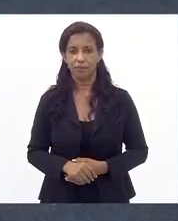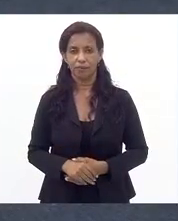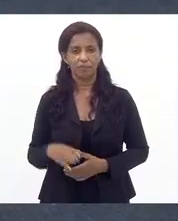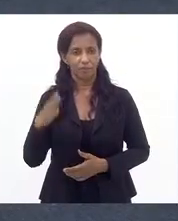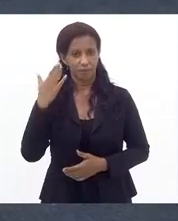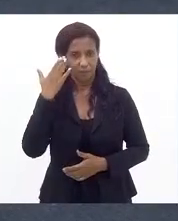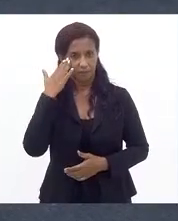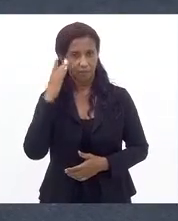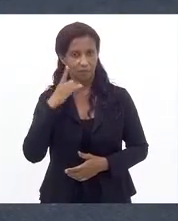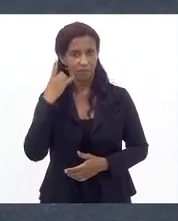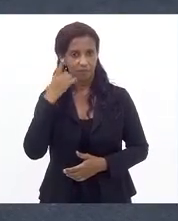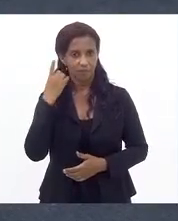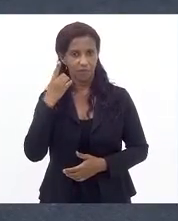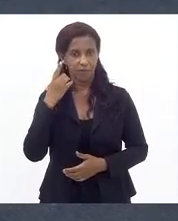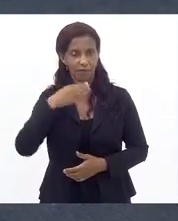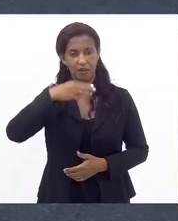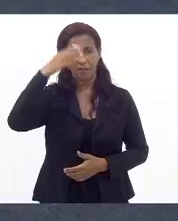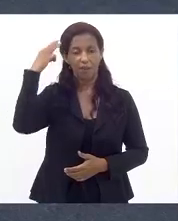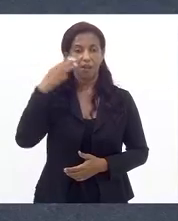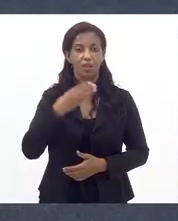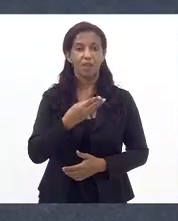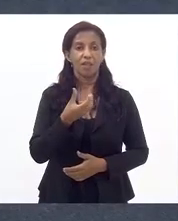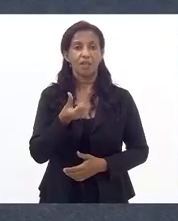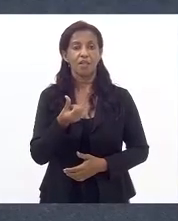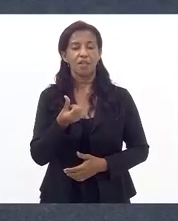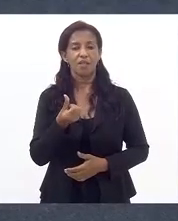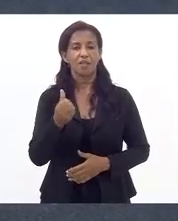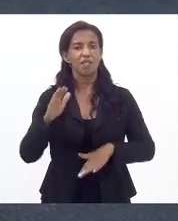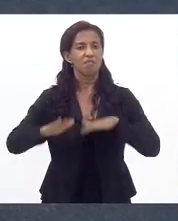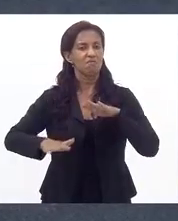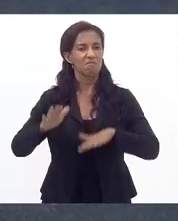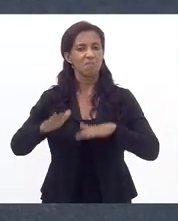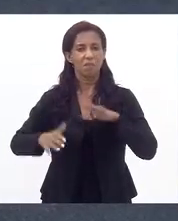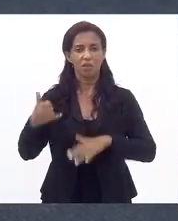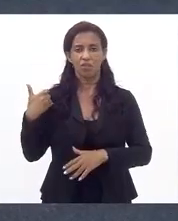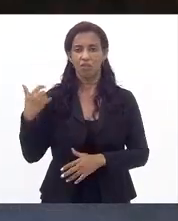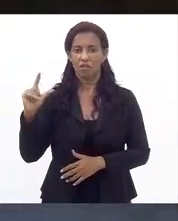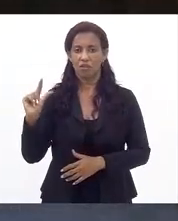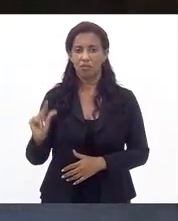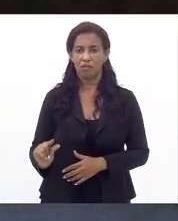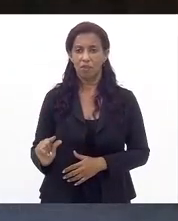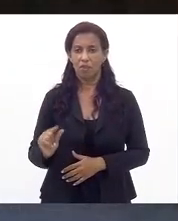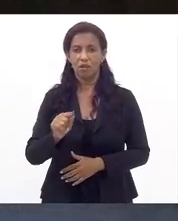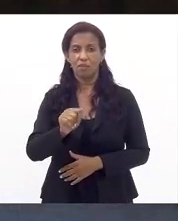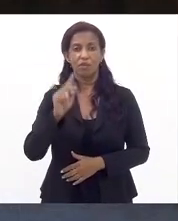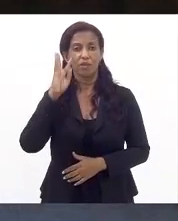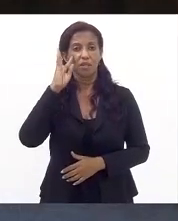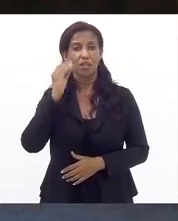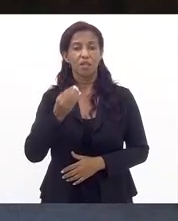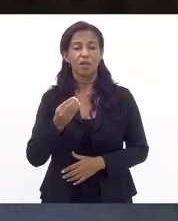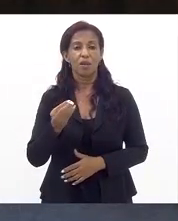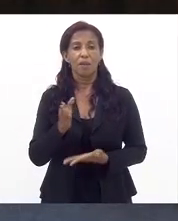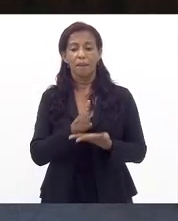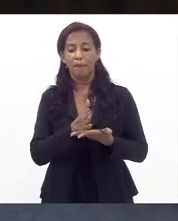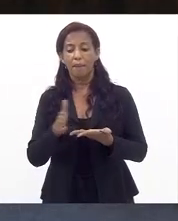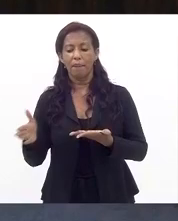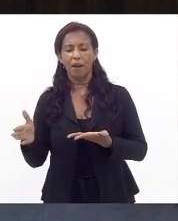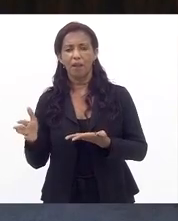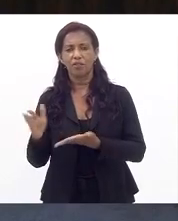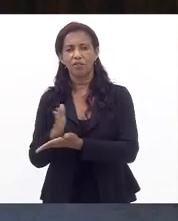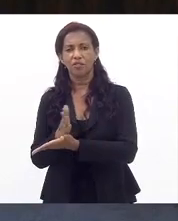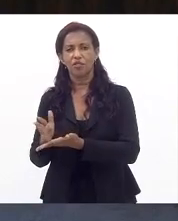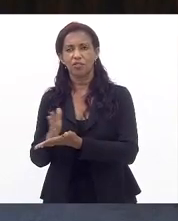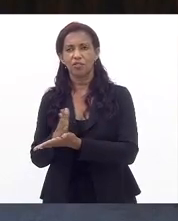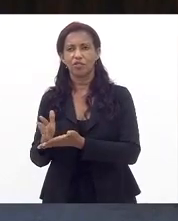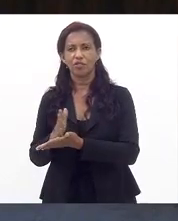deputado mas assim ele coloca 36 meses que independente do que você tem é de mínima e você resolve pelo menos parte de